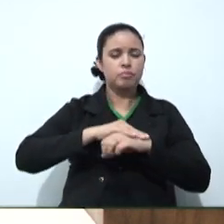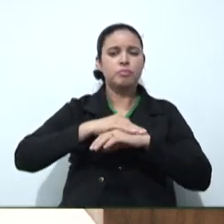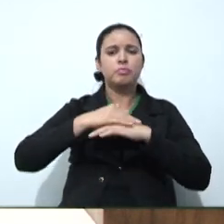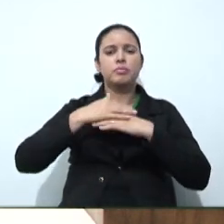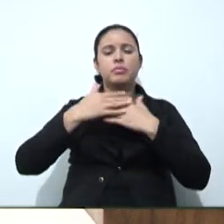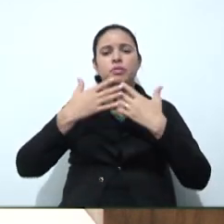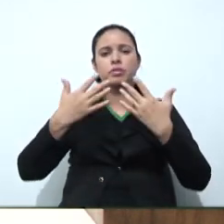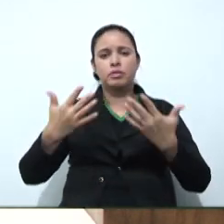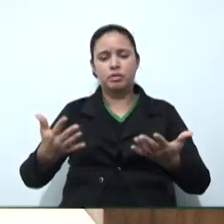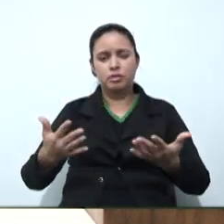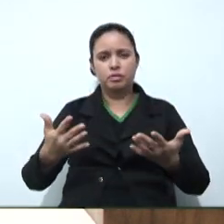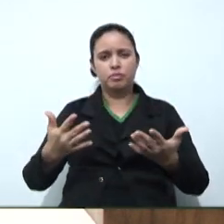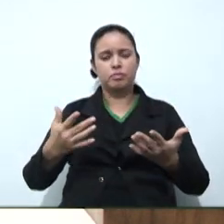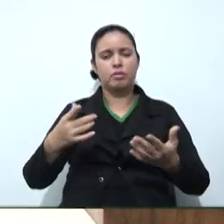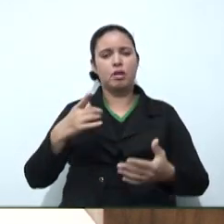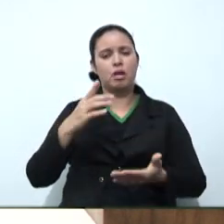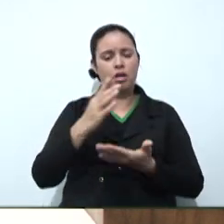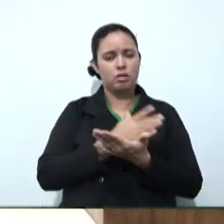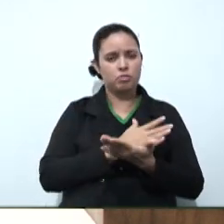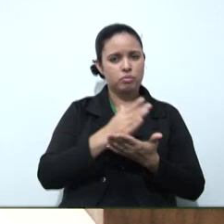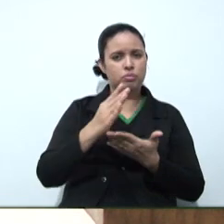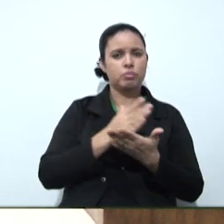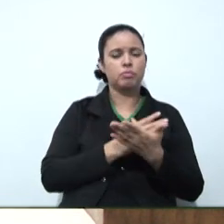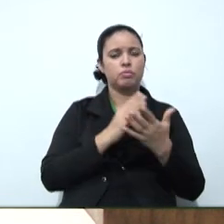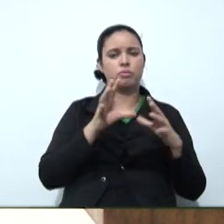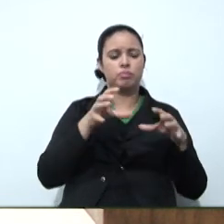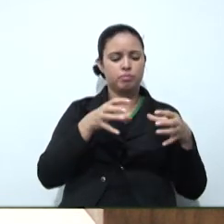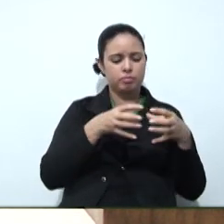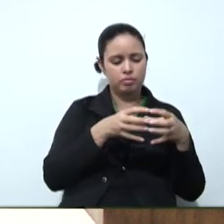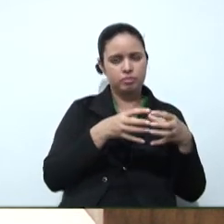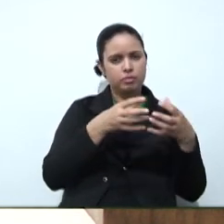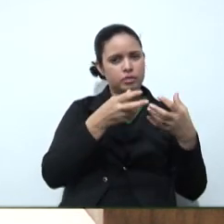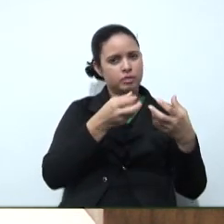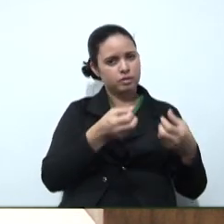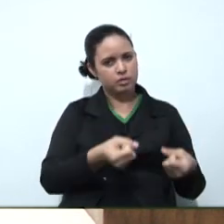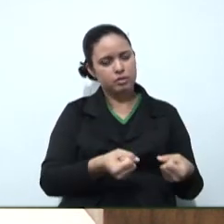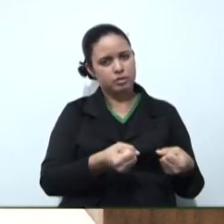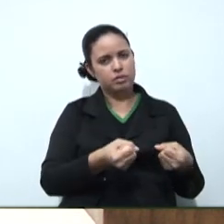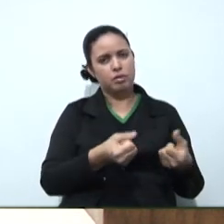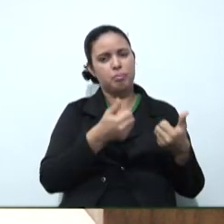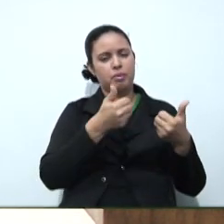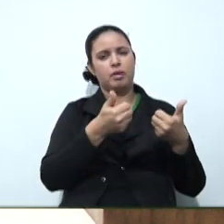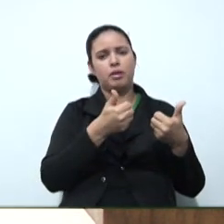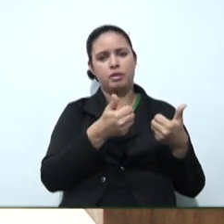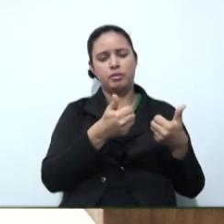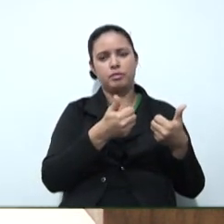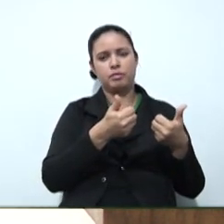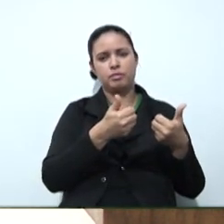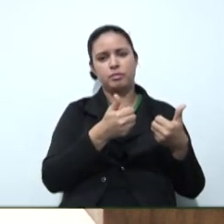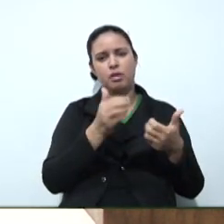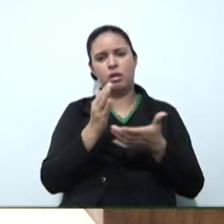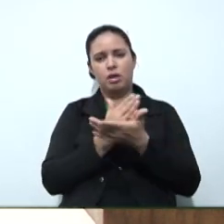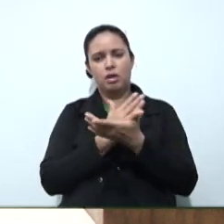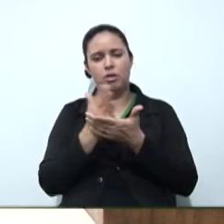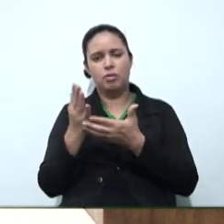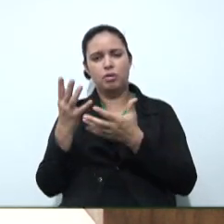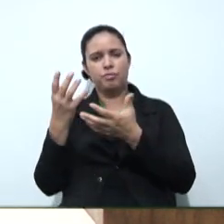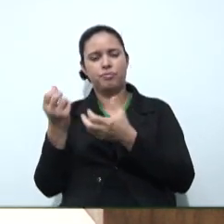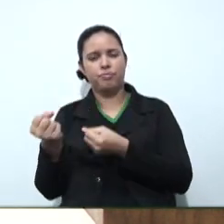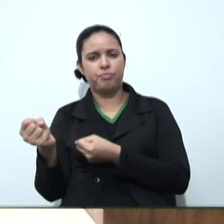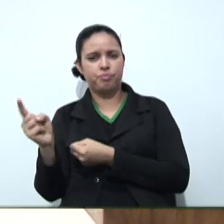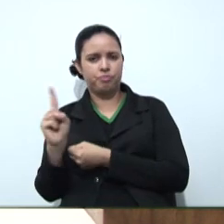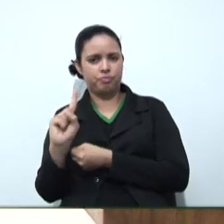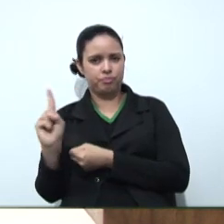e com posicionamentos contrários, né? Que ele tem os seus benefícios quando aplicado na natureza da